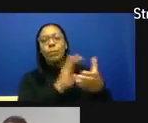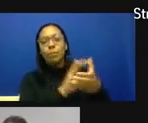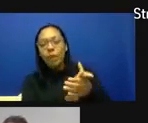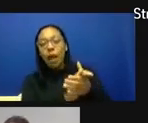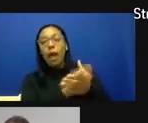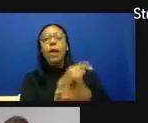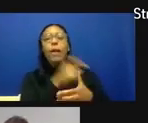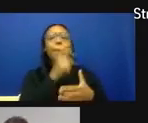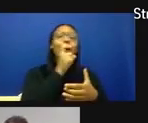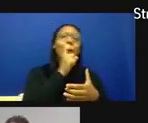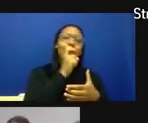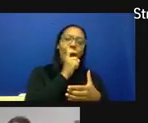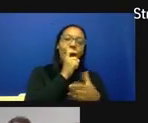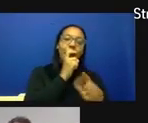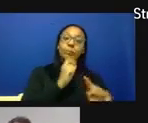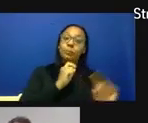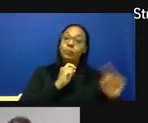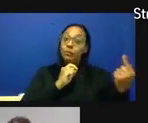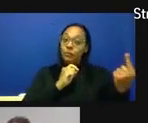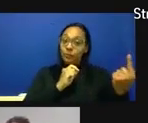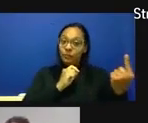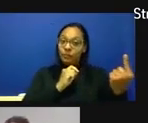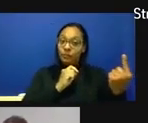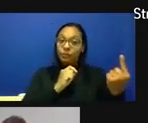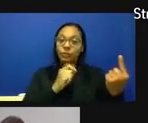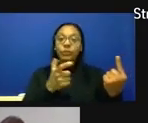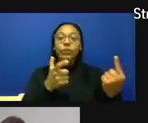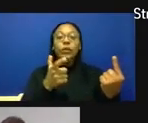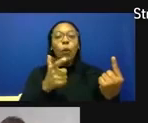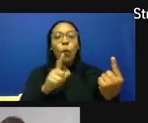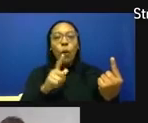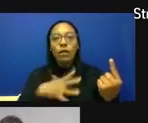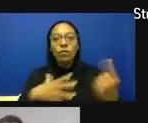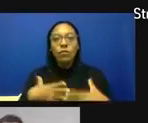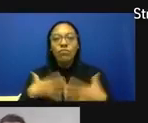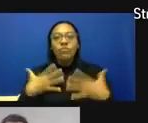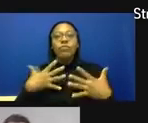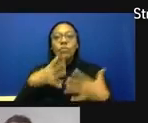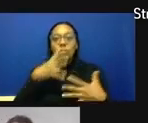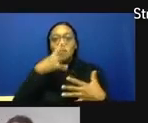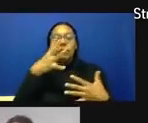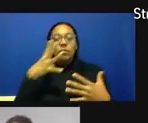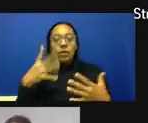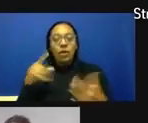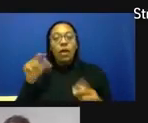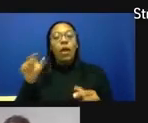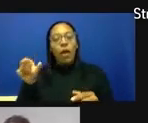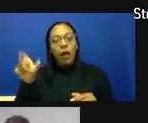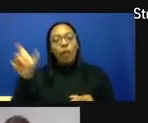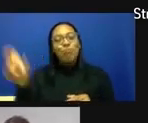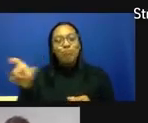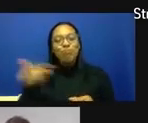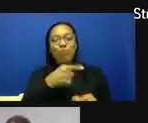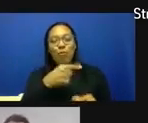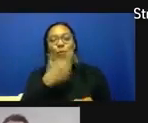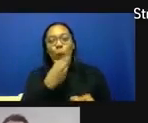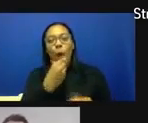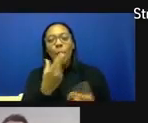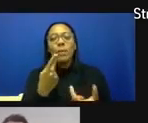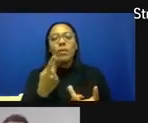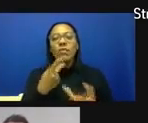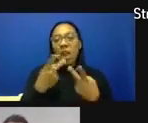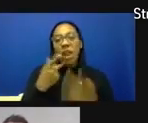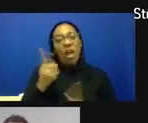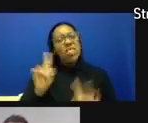crianças, que é uma. Quando vem o fato desse, é um choque, mas aí, logo a seguir, o abusador vem com esse discurso de que não foi